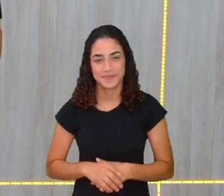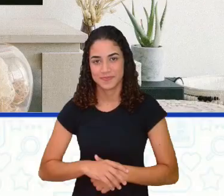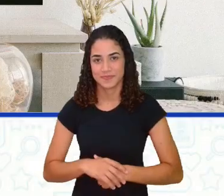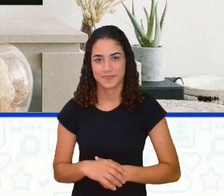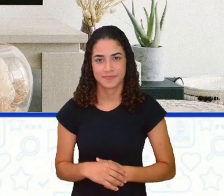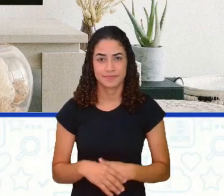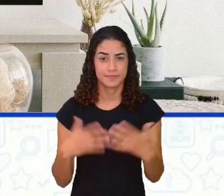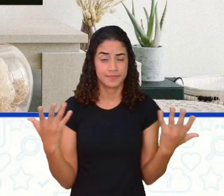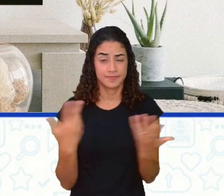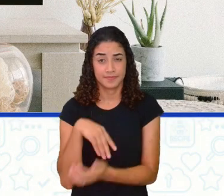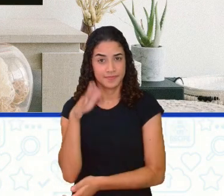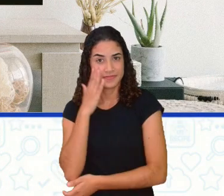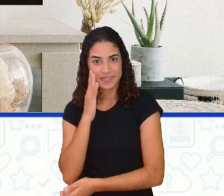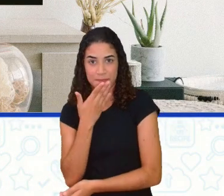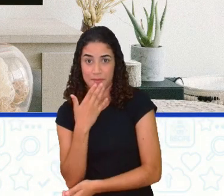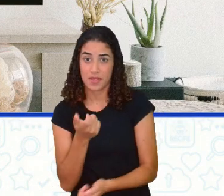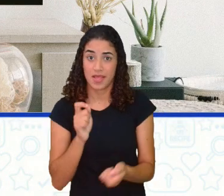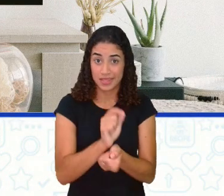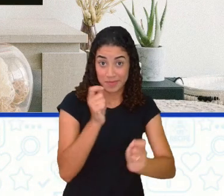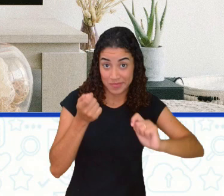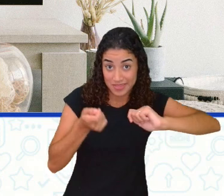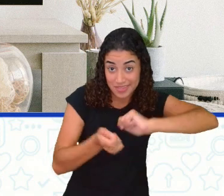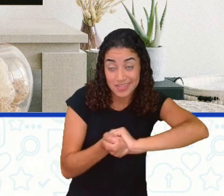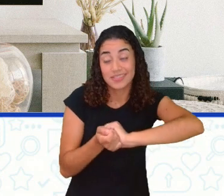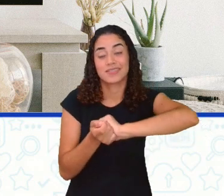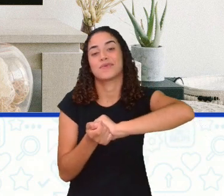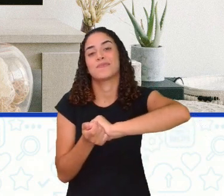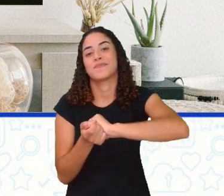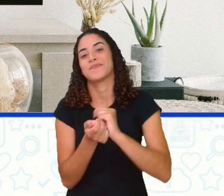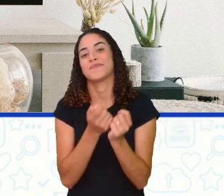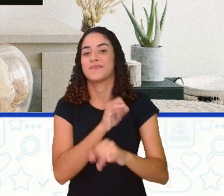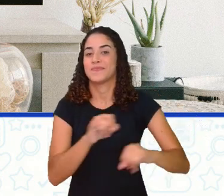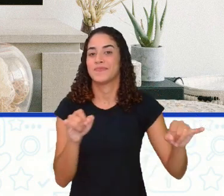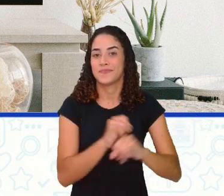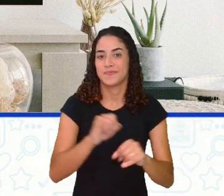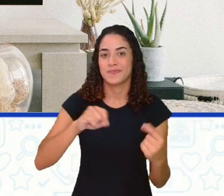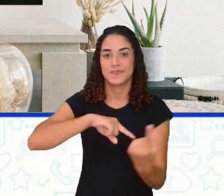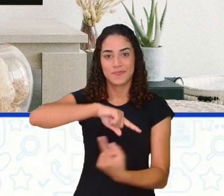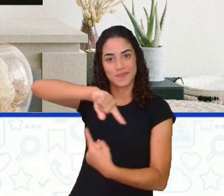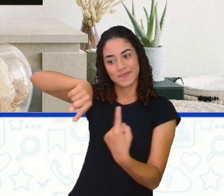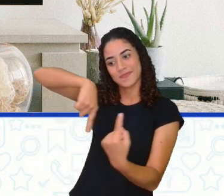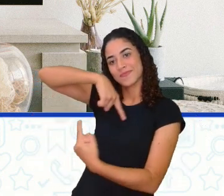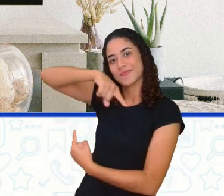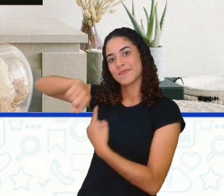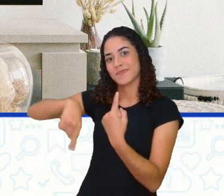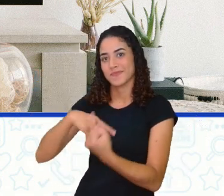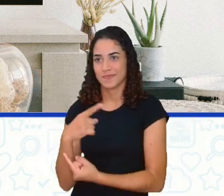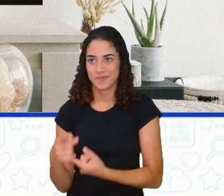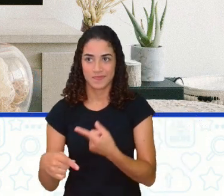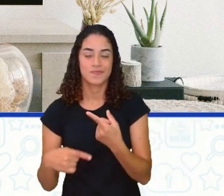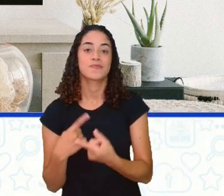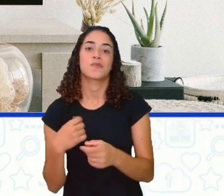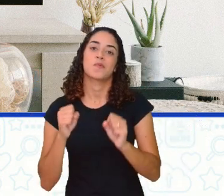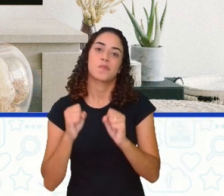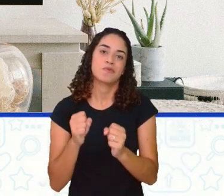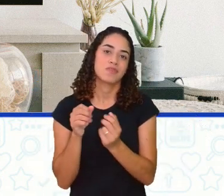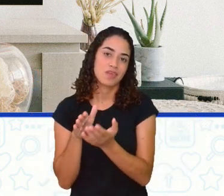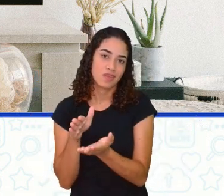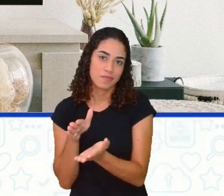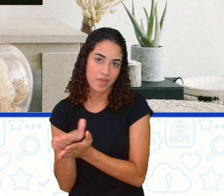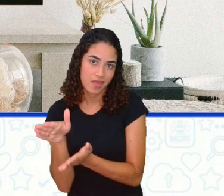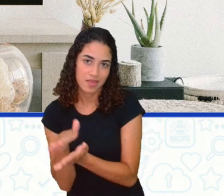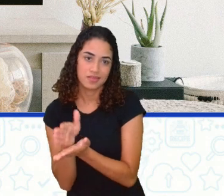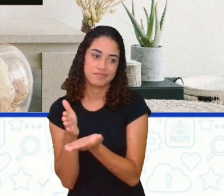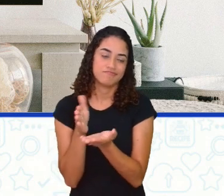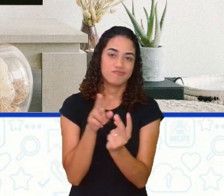Para entender um pouquinho das adaptações entre a notícia circulando no meio impresso e no meio digital,